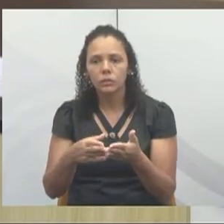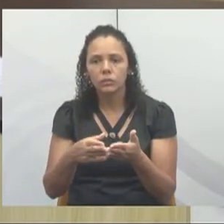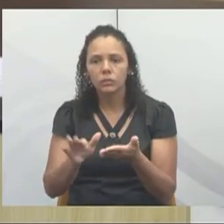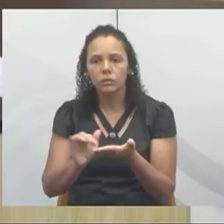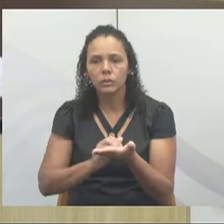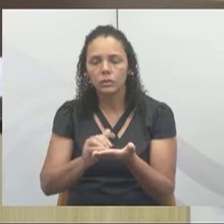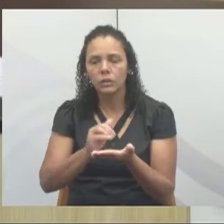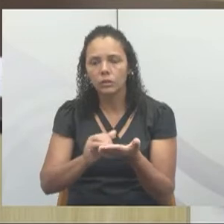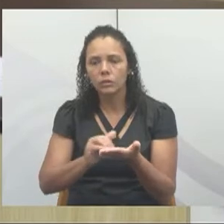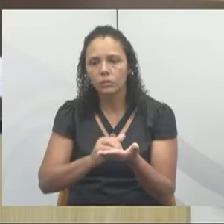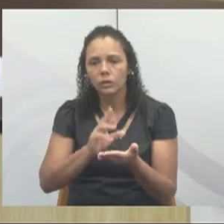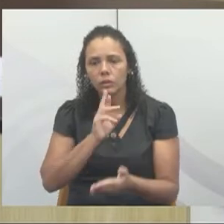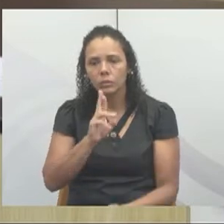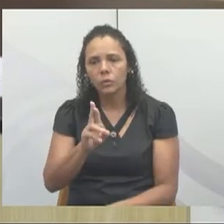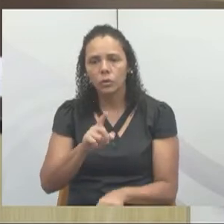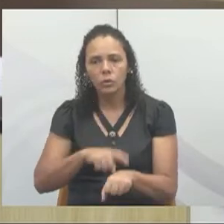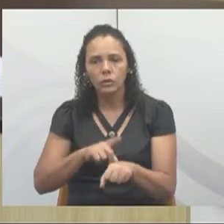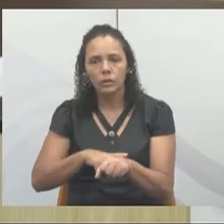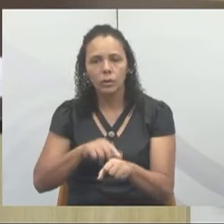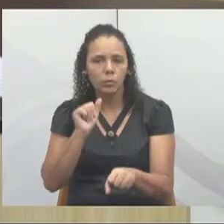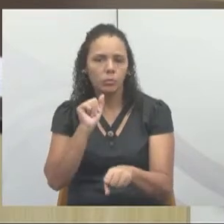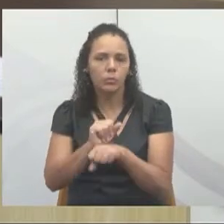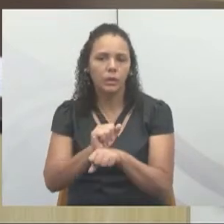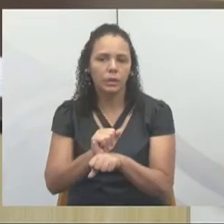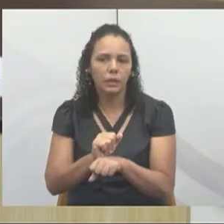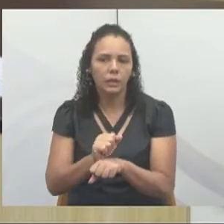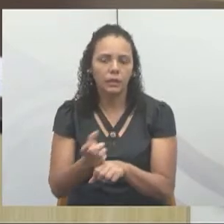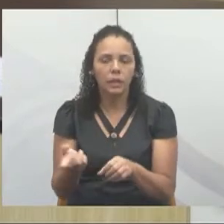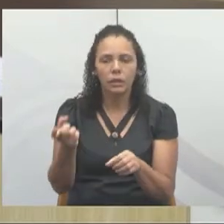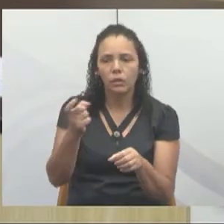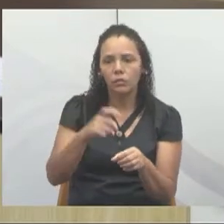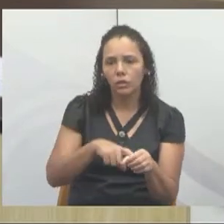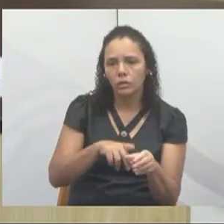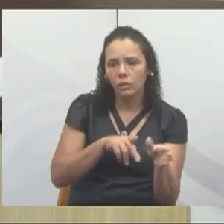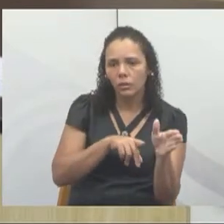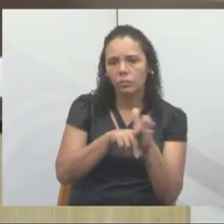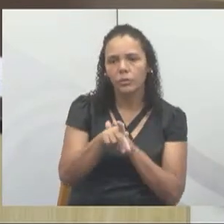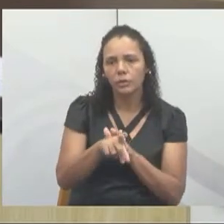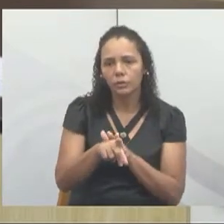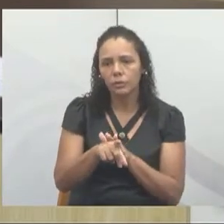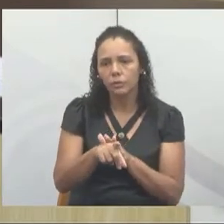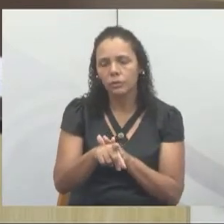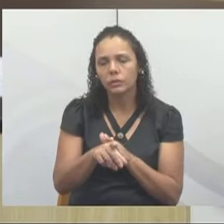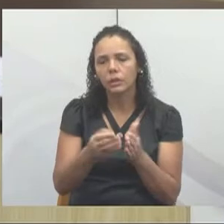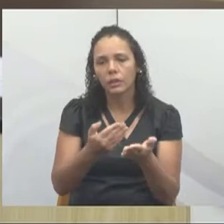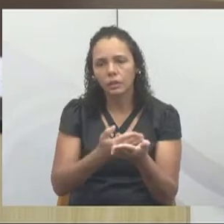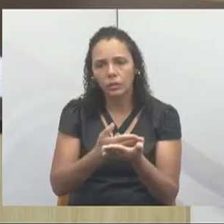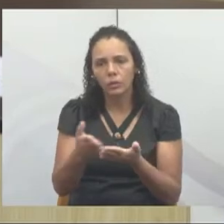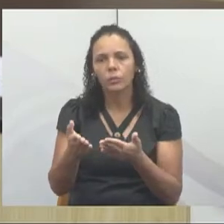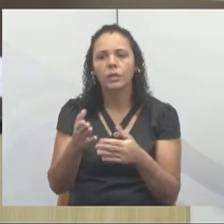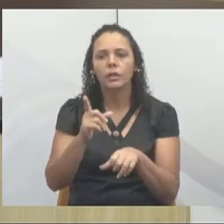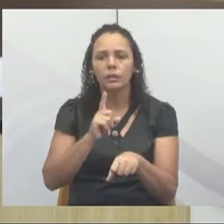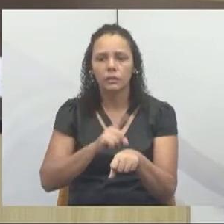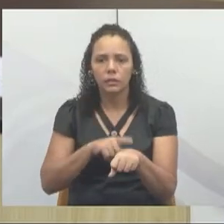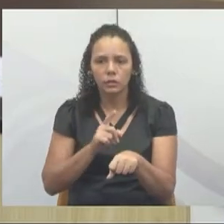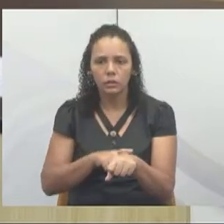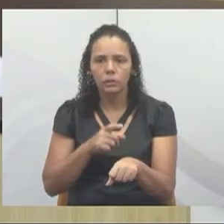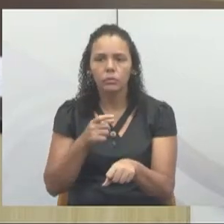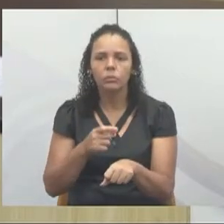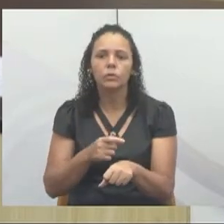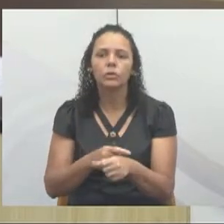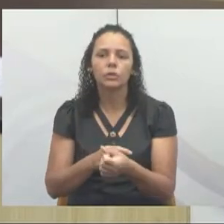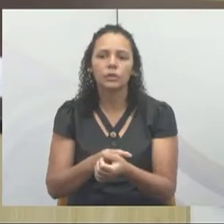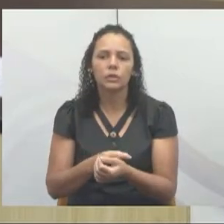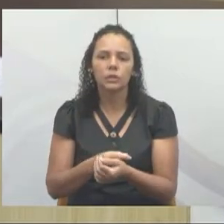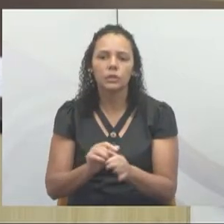parado o cronômetro e posteriormente quando você faz novo questionamento, aí é acionado novamente o cronômetro